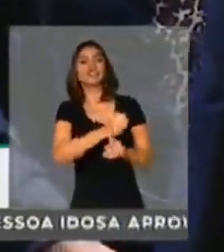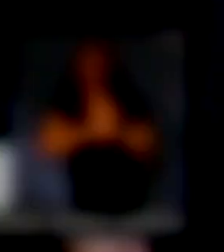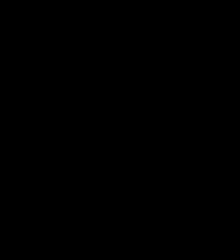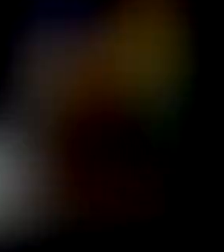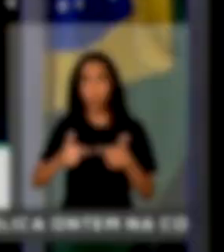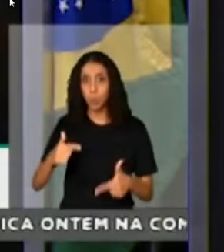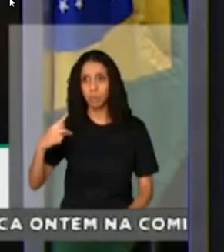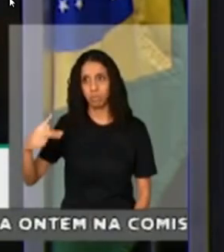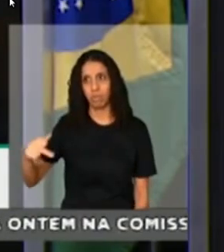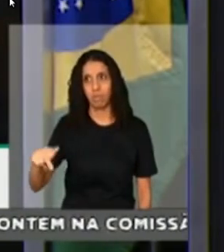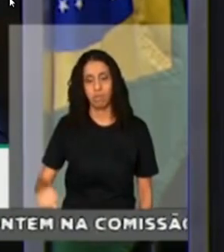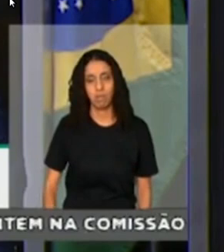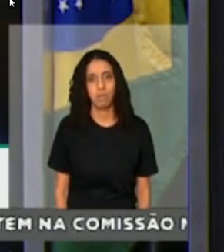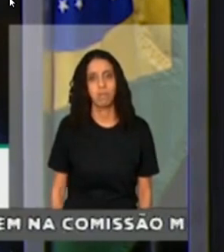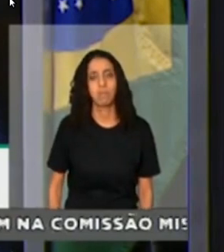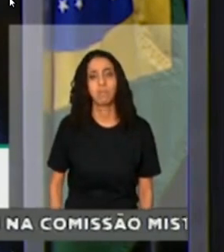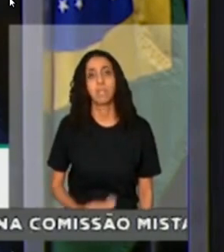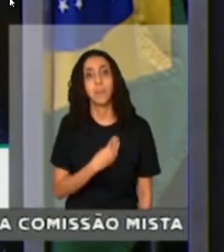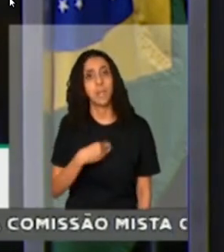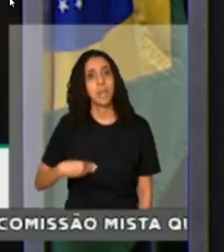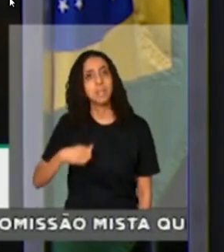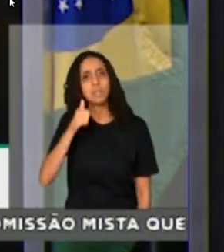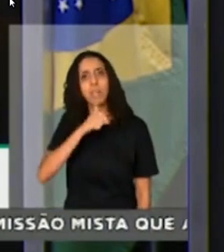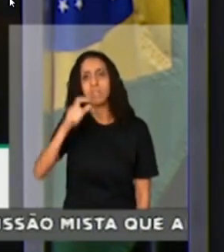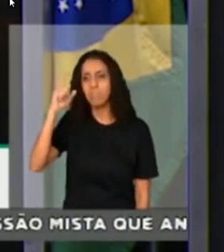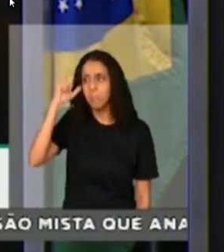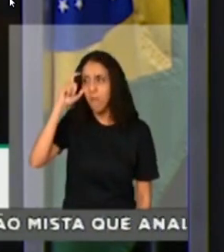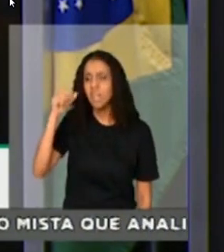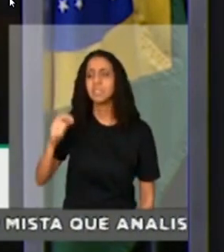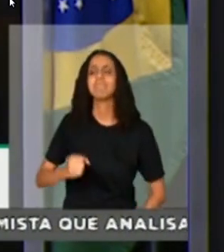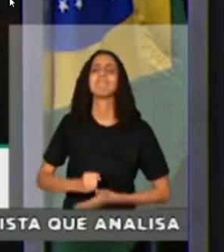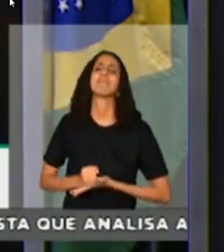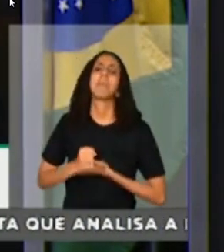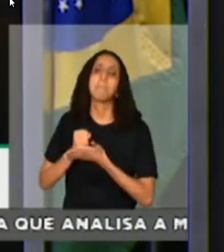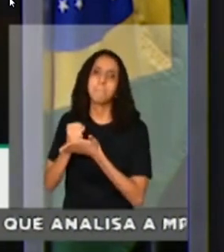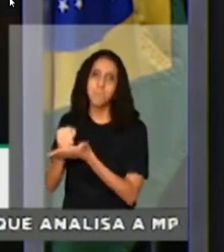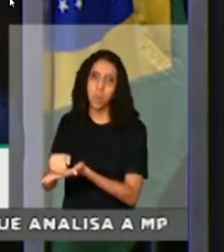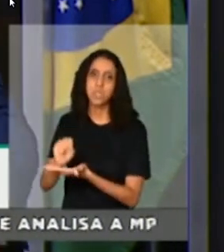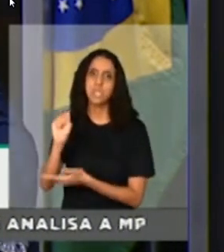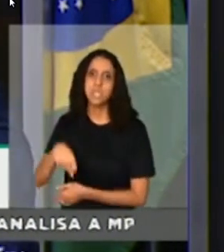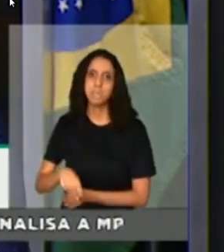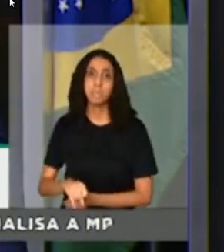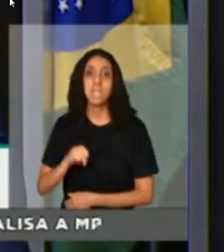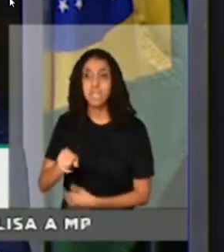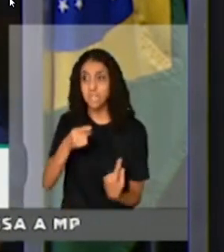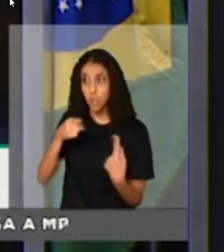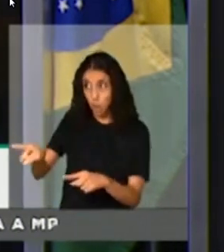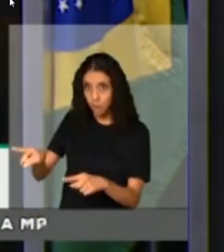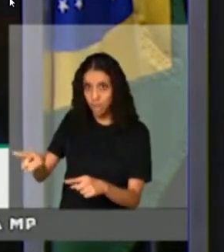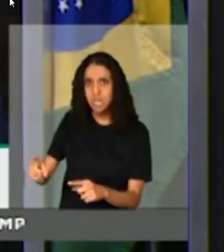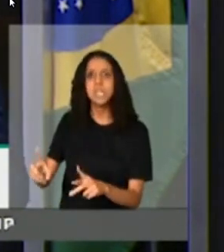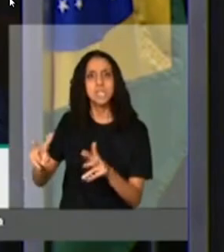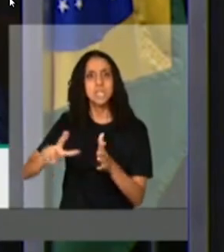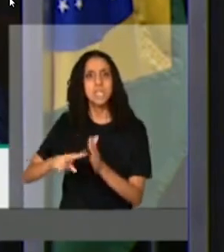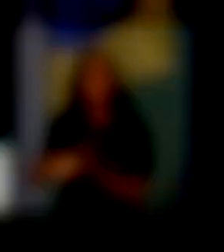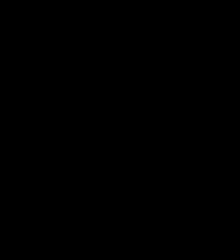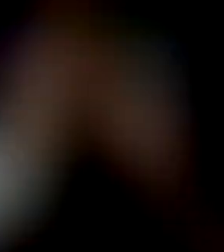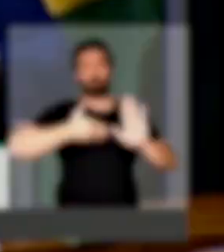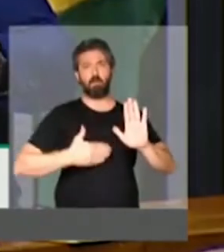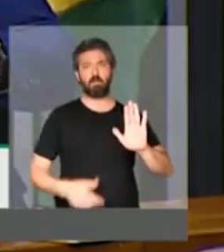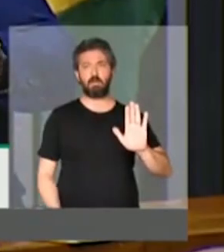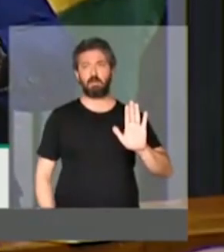faltará areia. Ministra Damares, você tem o nosso apoio, mexeu com a Damares, mexeu